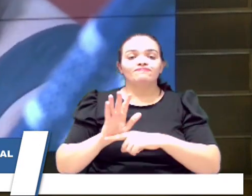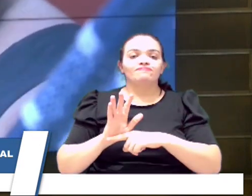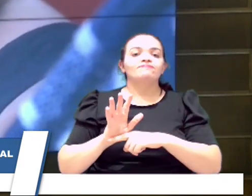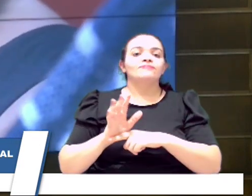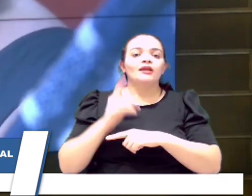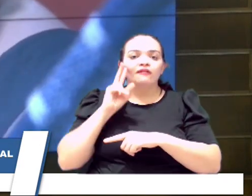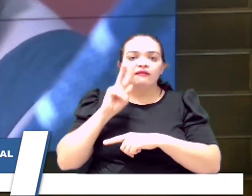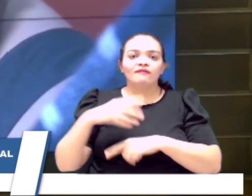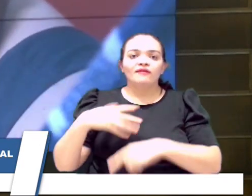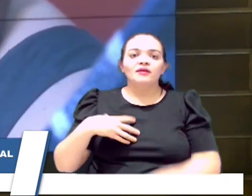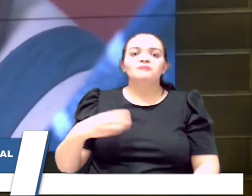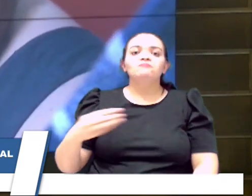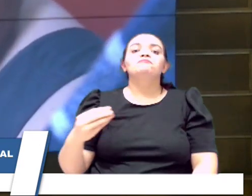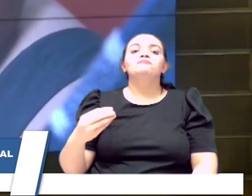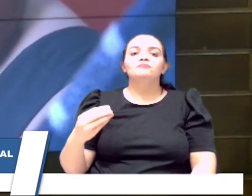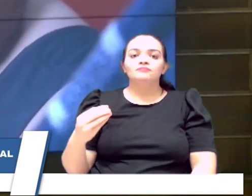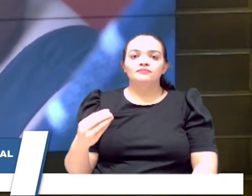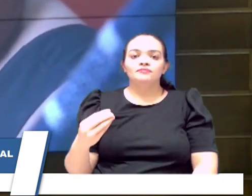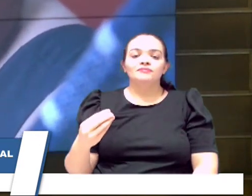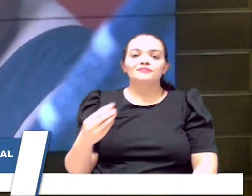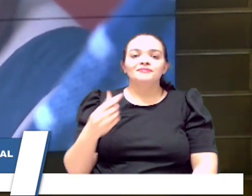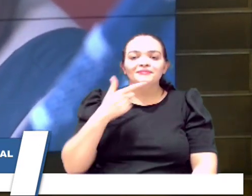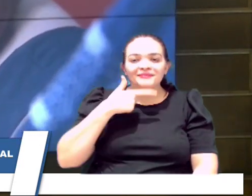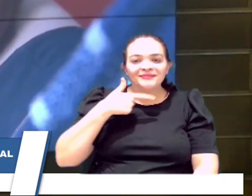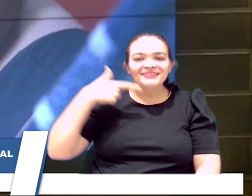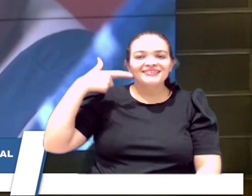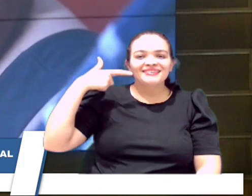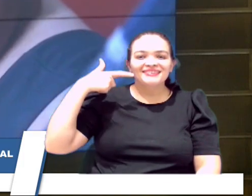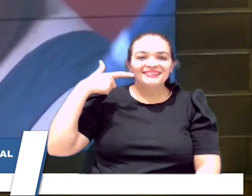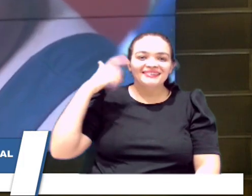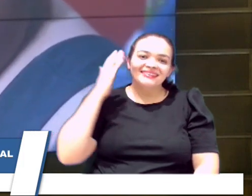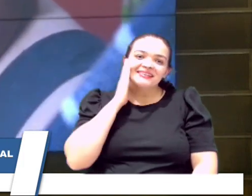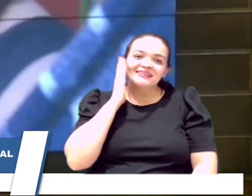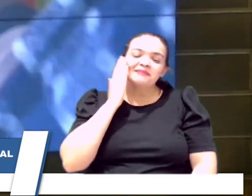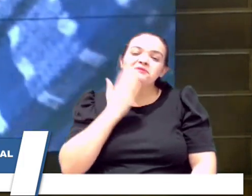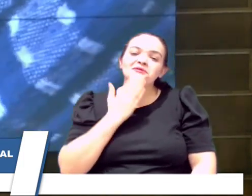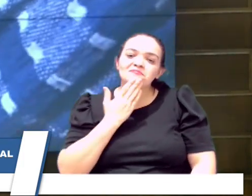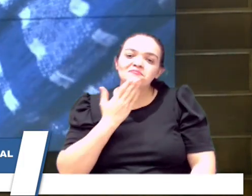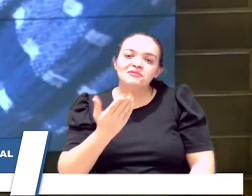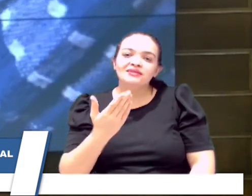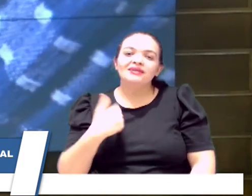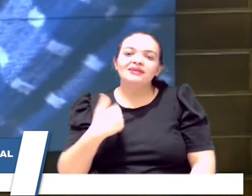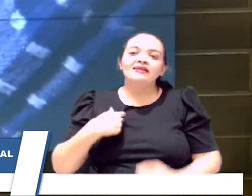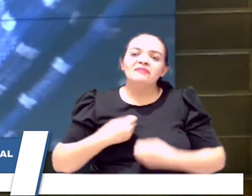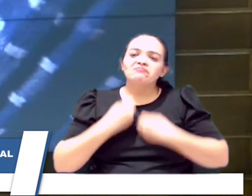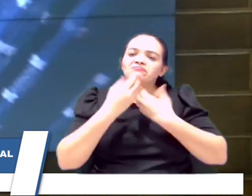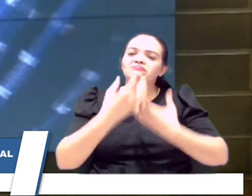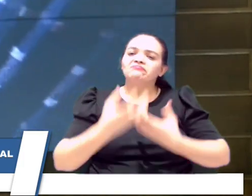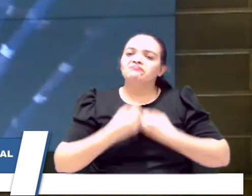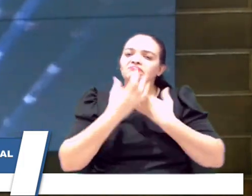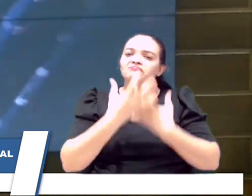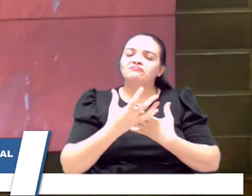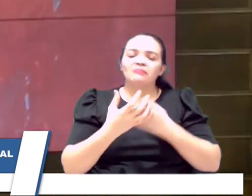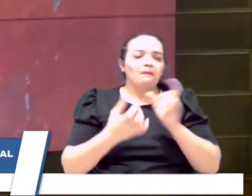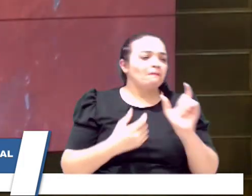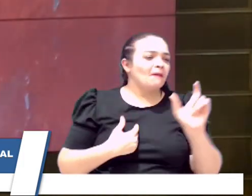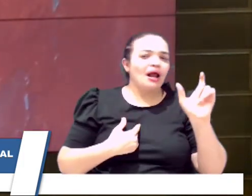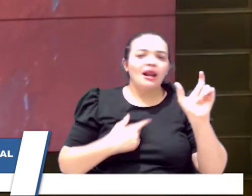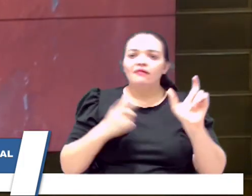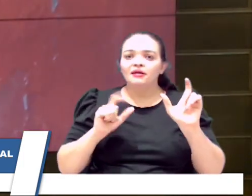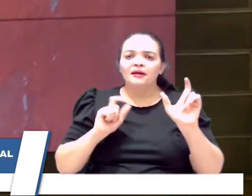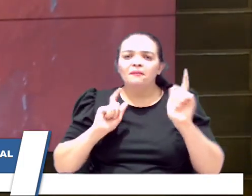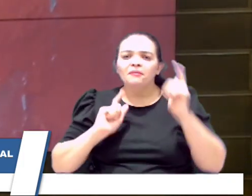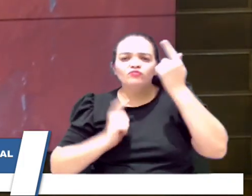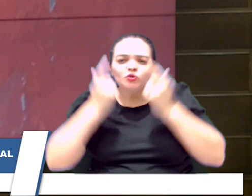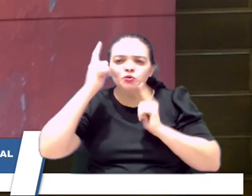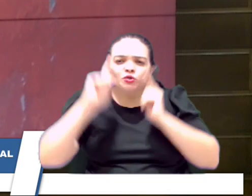minha filha sorri para mim, que minha filha sabe pedir, minha filha sabe falar comigo, não com palavras, mas com gestos.